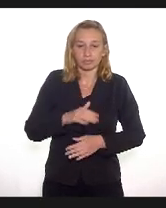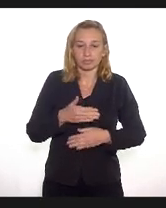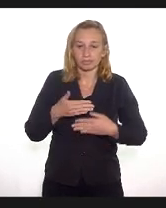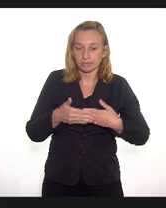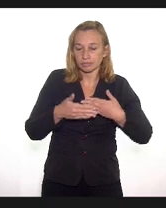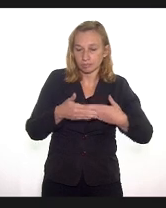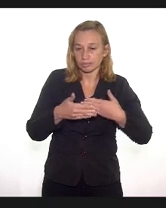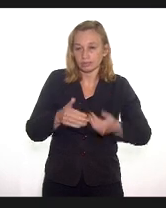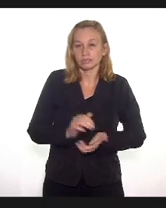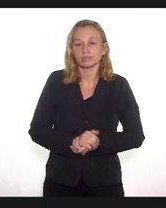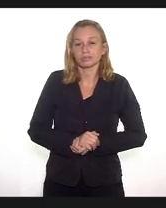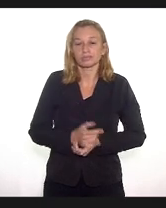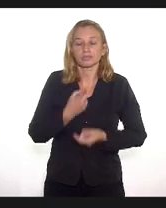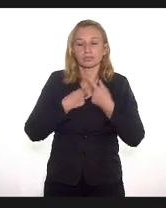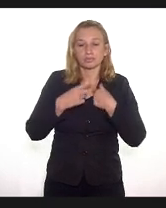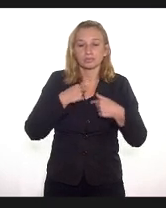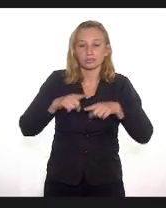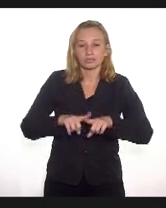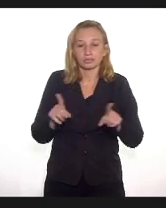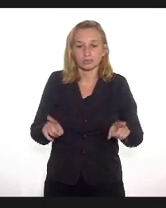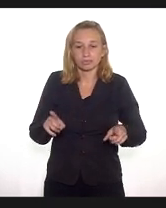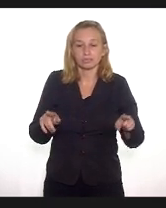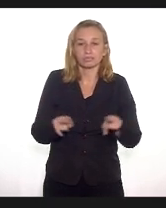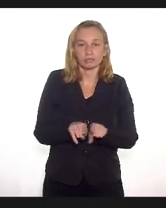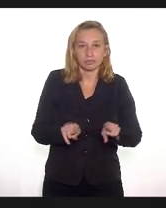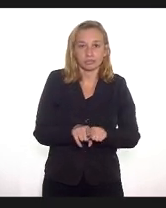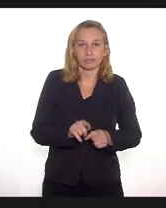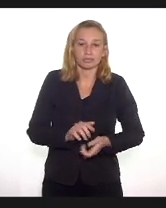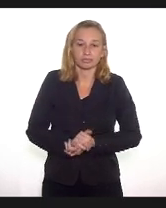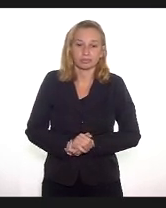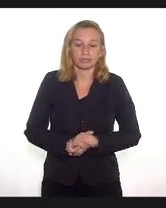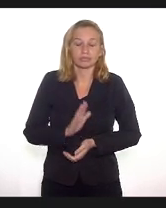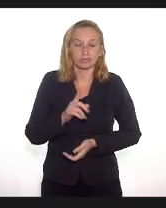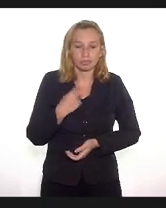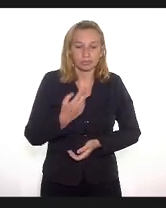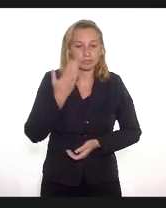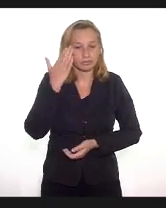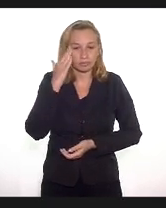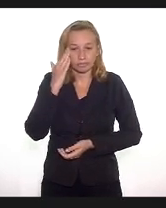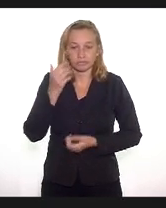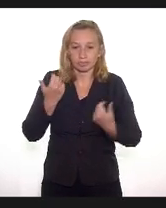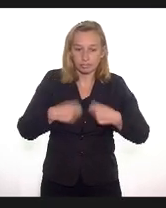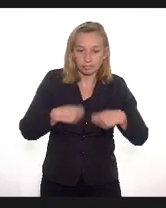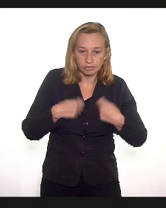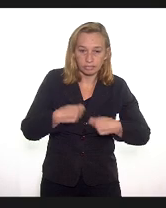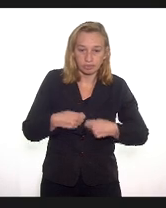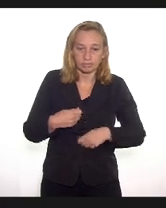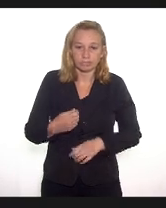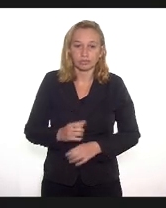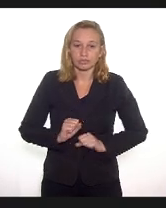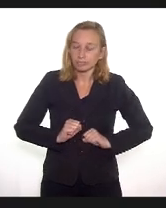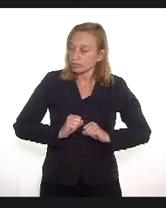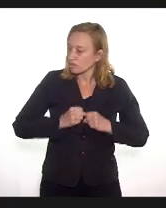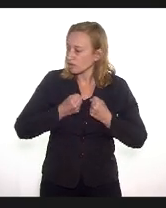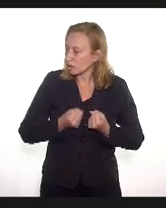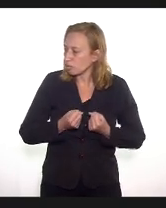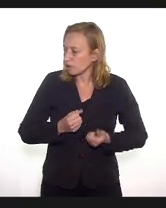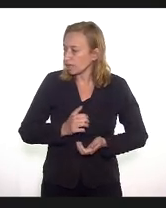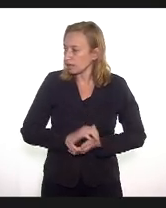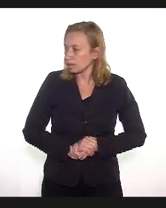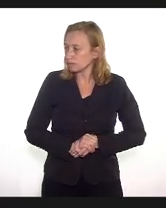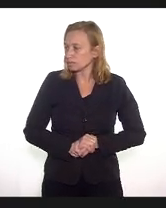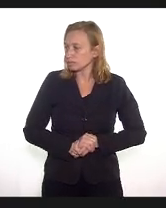aproximada desses nossos anseios. Mas, ao mesmo tempo, nós entendemos da necessidade do fortalecimento dos